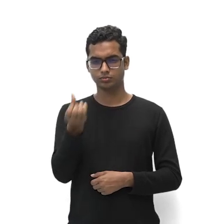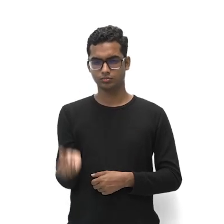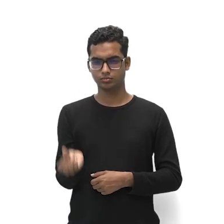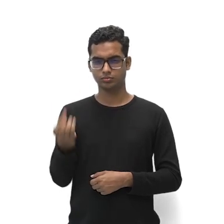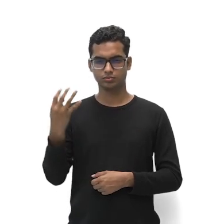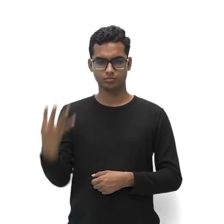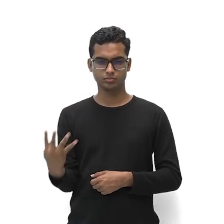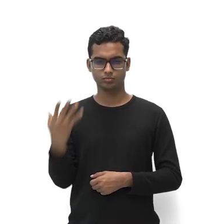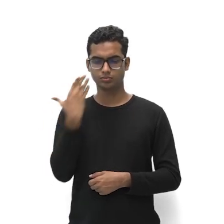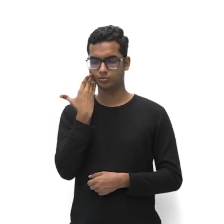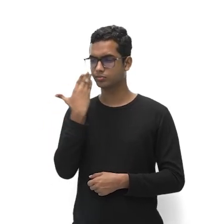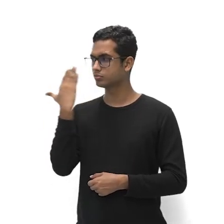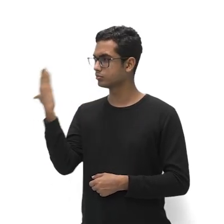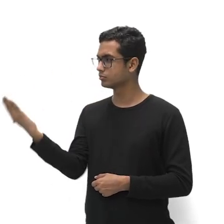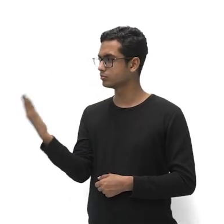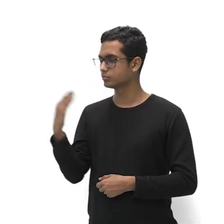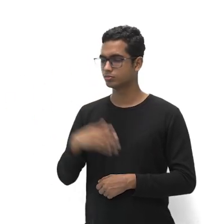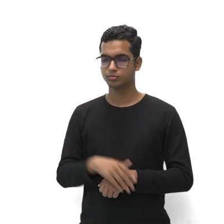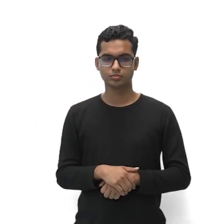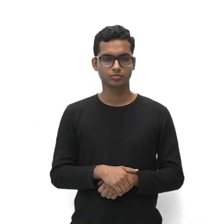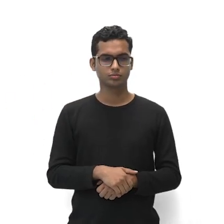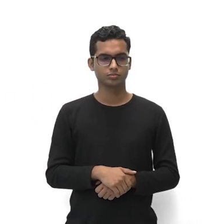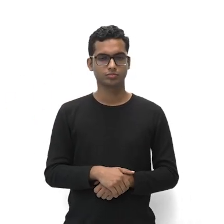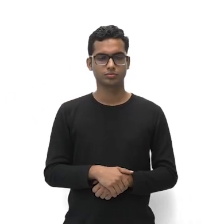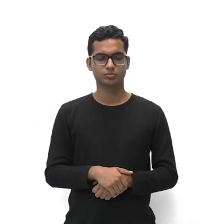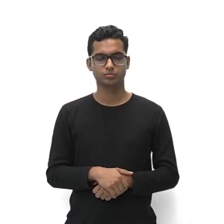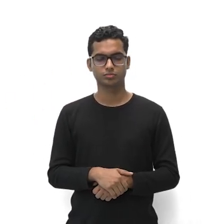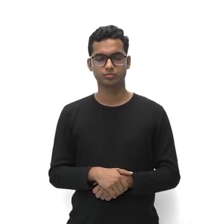0,4 ao cubo é o mesmo que